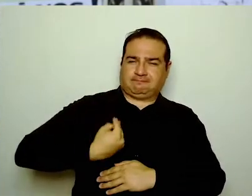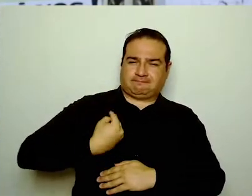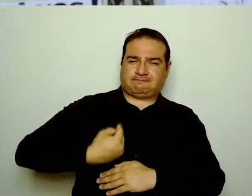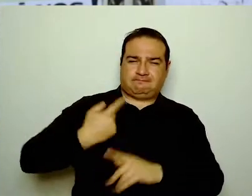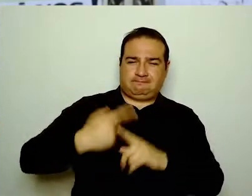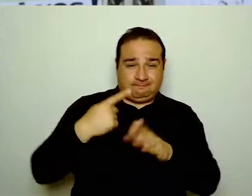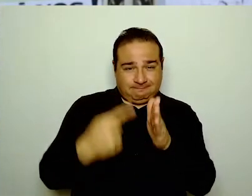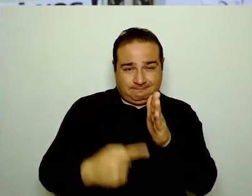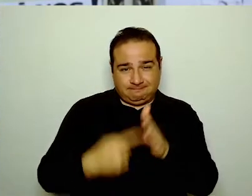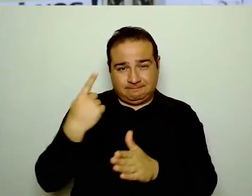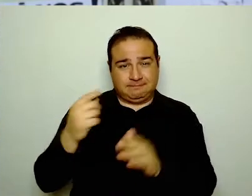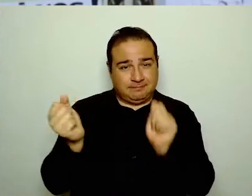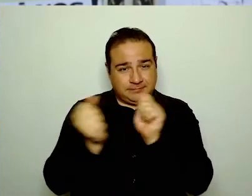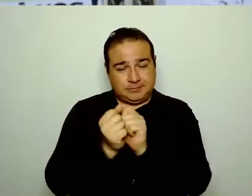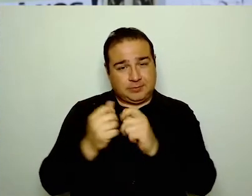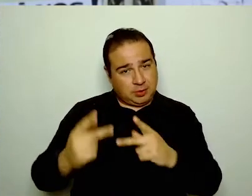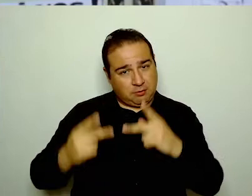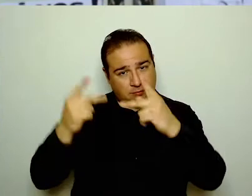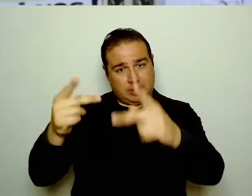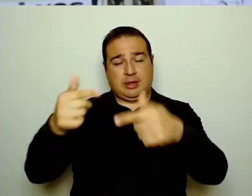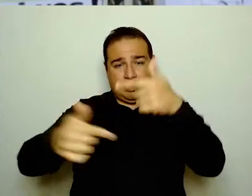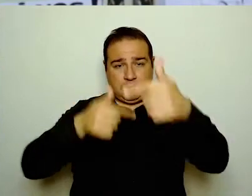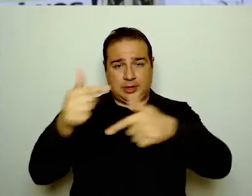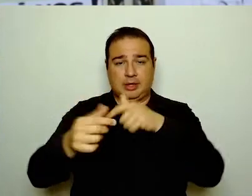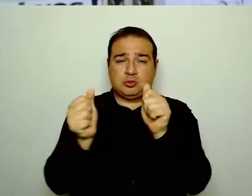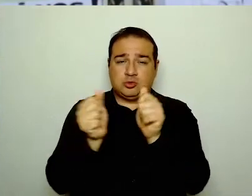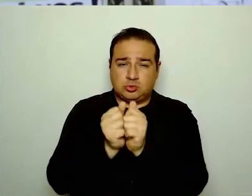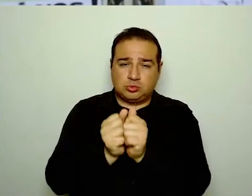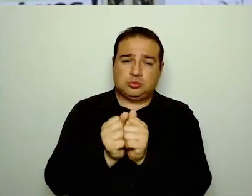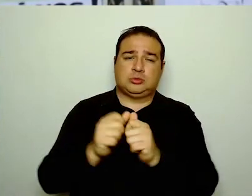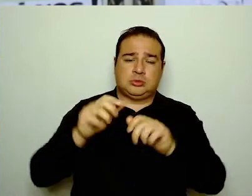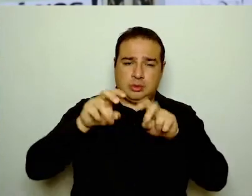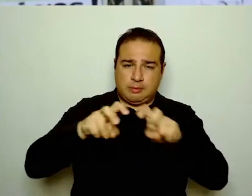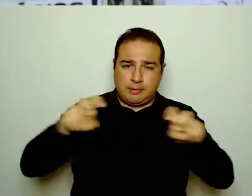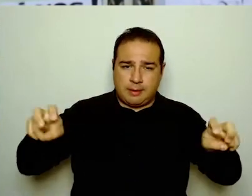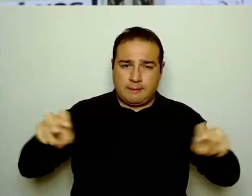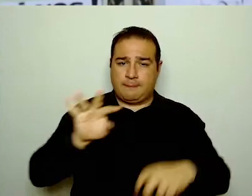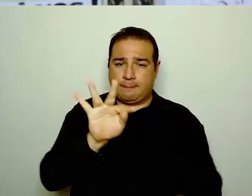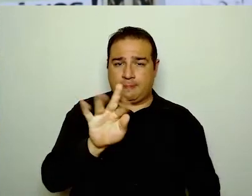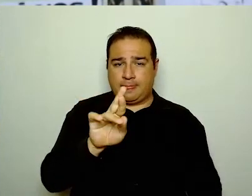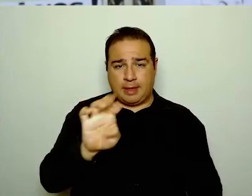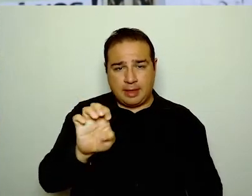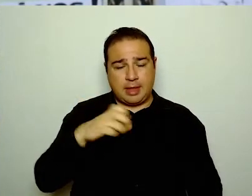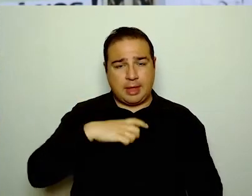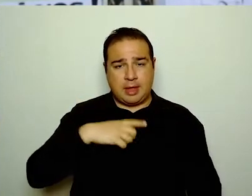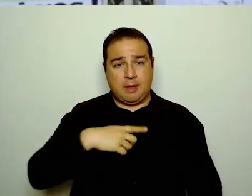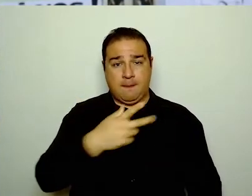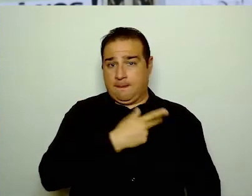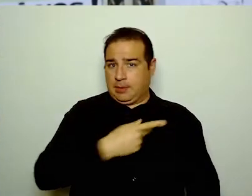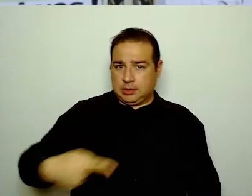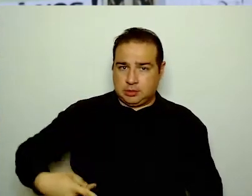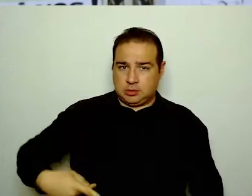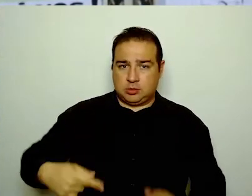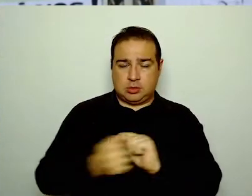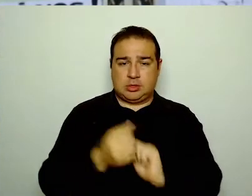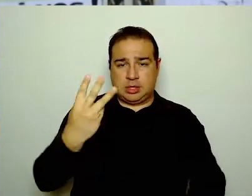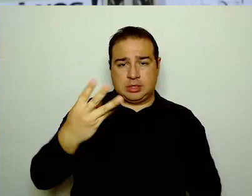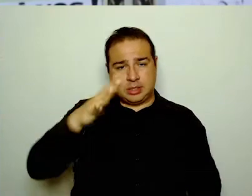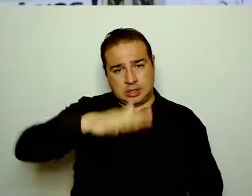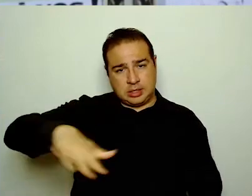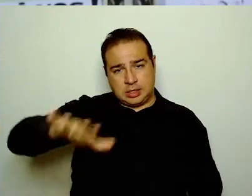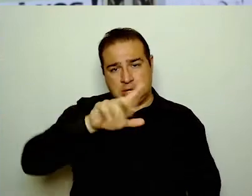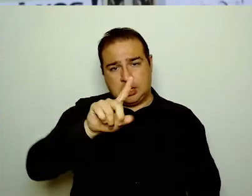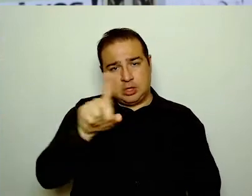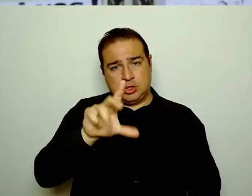mais importantes da minha vida, porque pela primeira vez que eu fui convocado para trabalhar como mesário voluntário, eu fui chamado para ser presidente